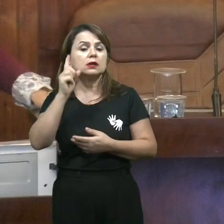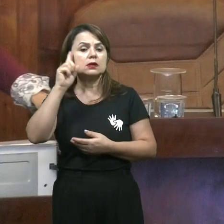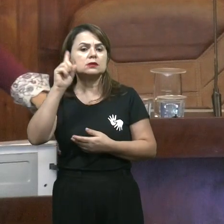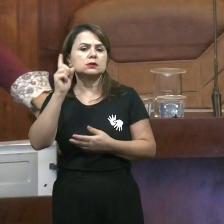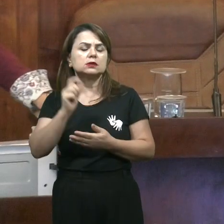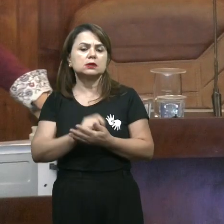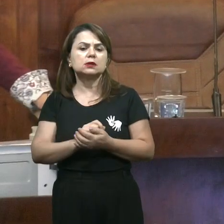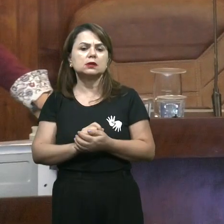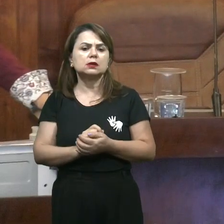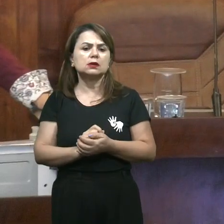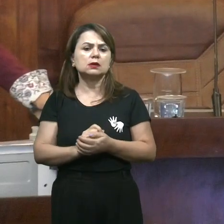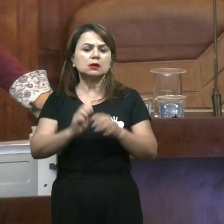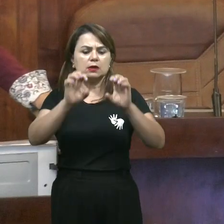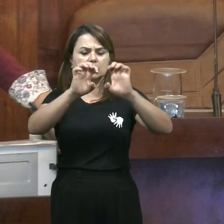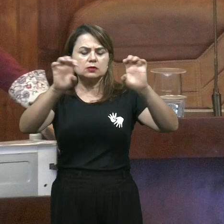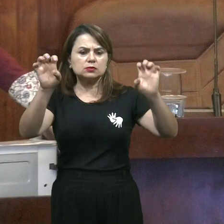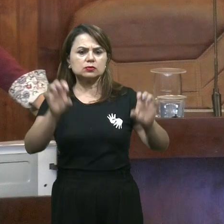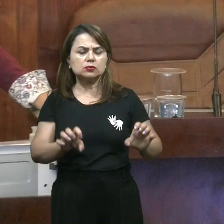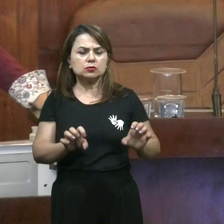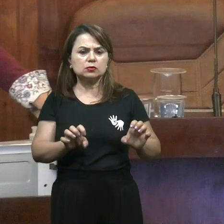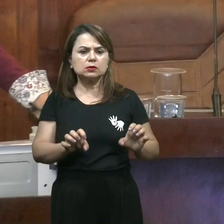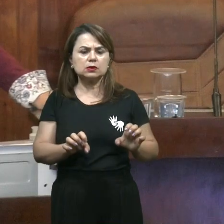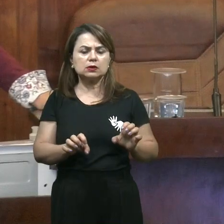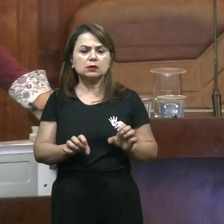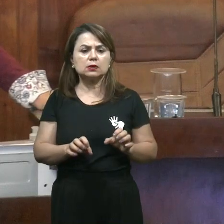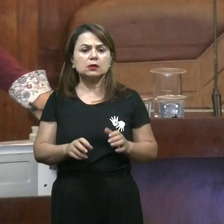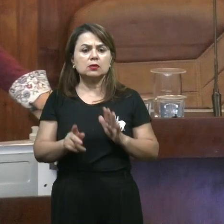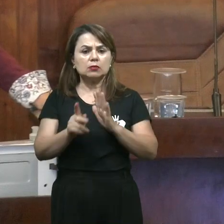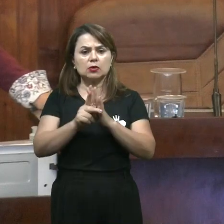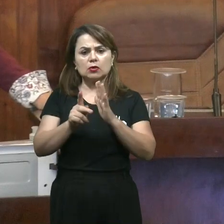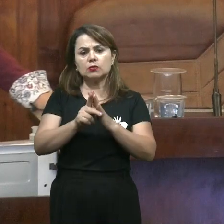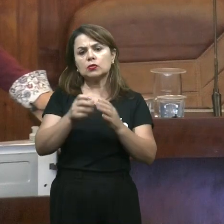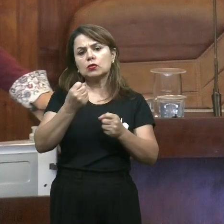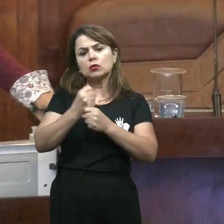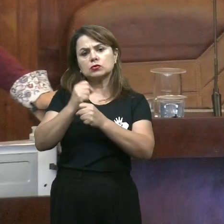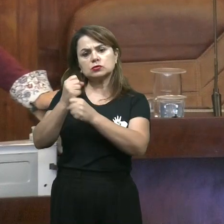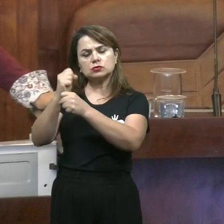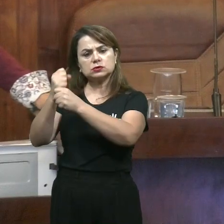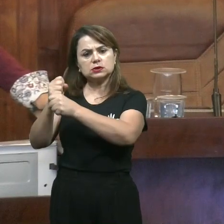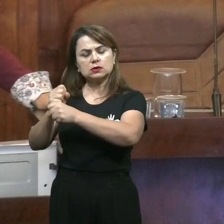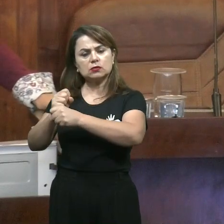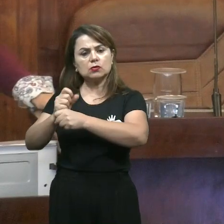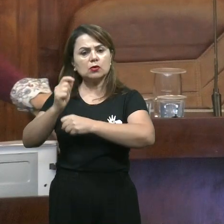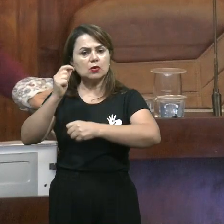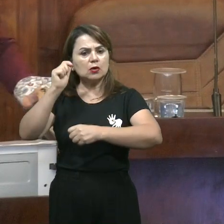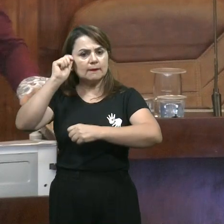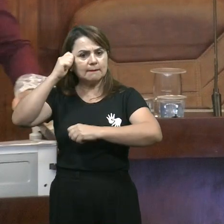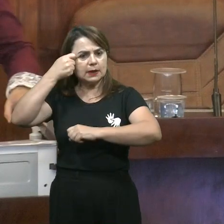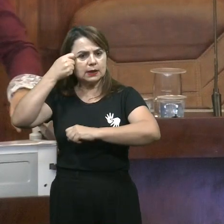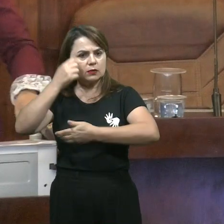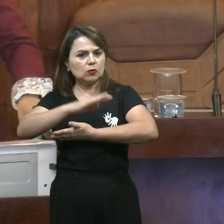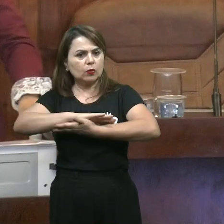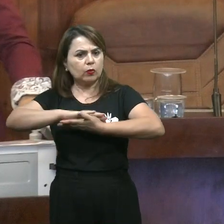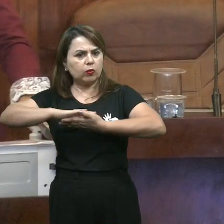a infraestrutura necessária para a execução das obras de asfaltamento em parte da rua